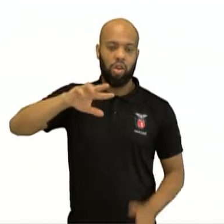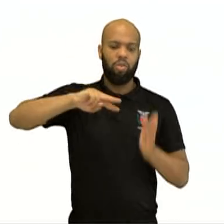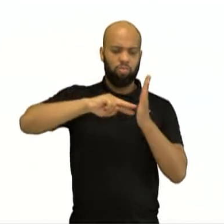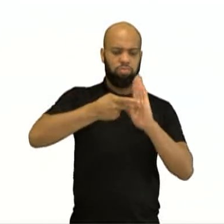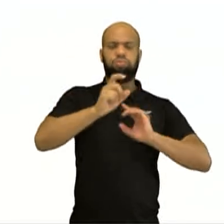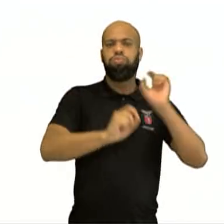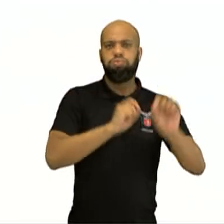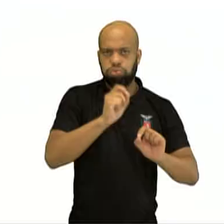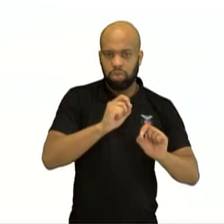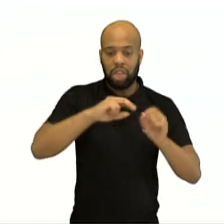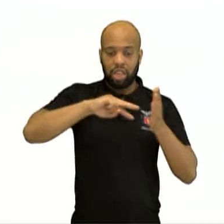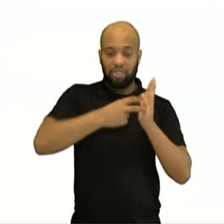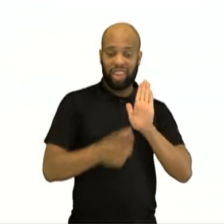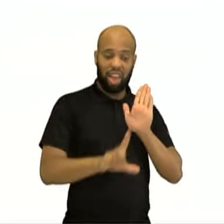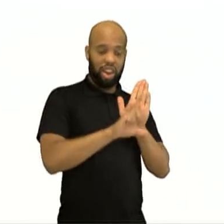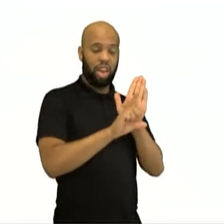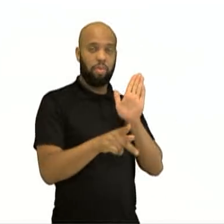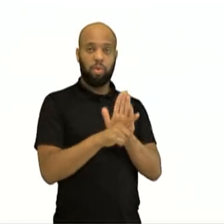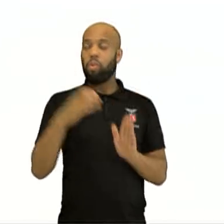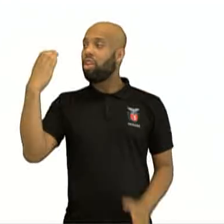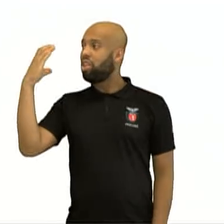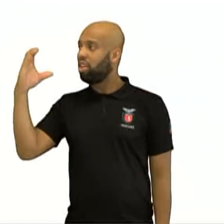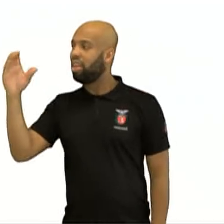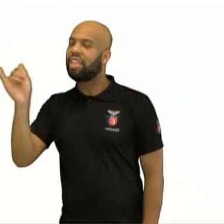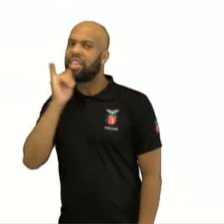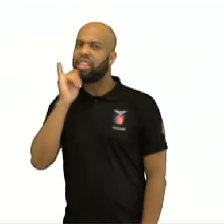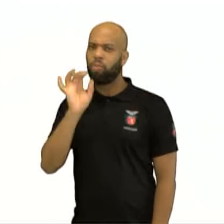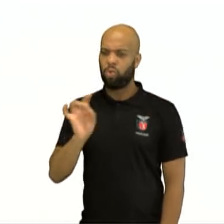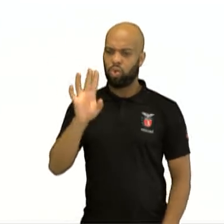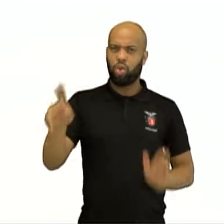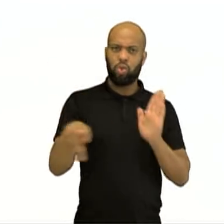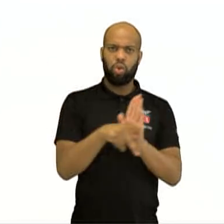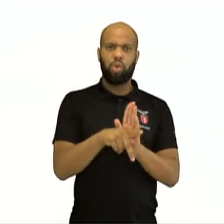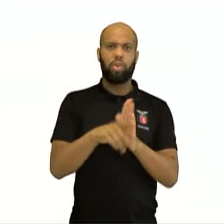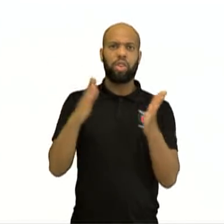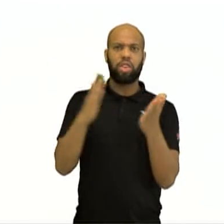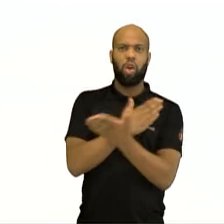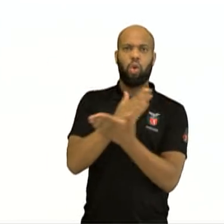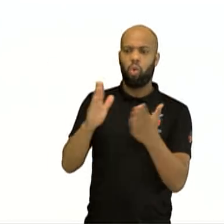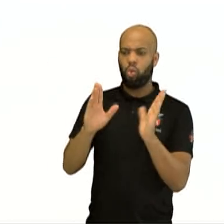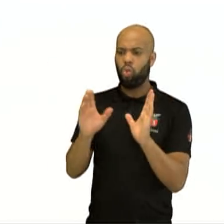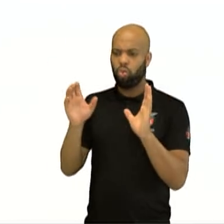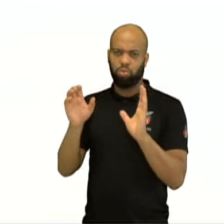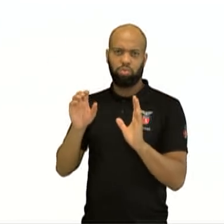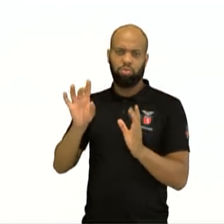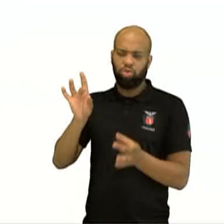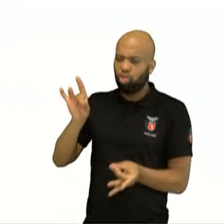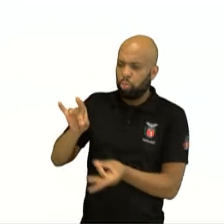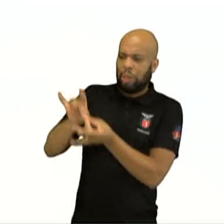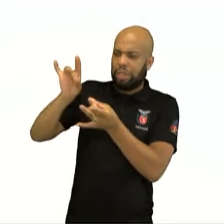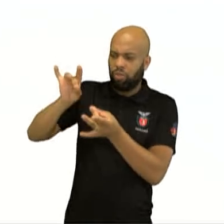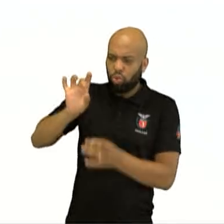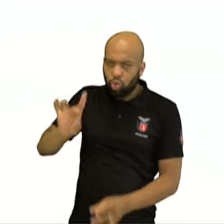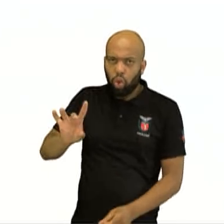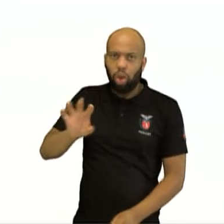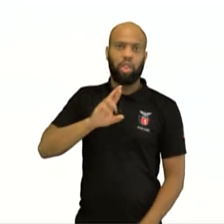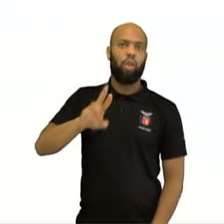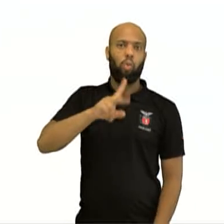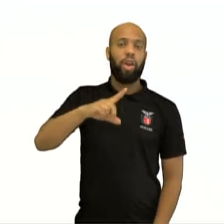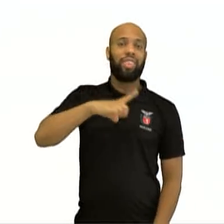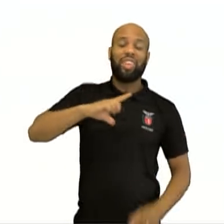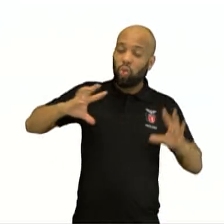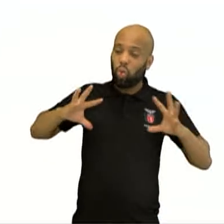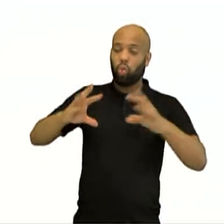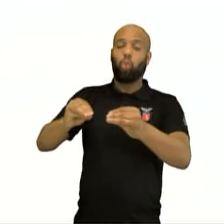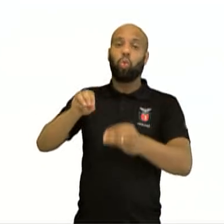que as leis científicas não valem somente para cada caso observado, e sim para todos os